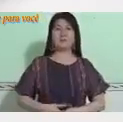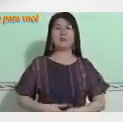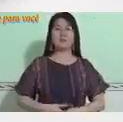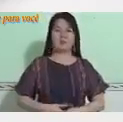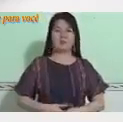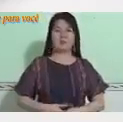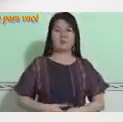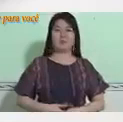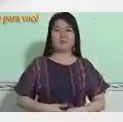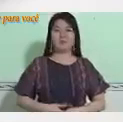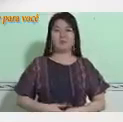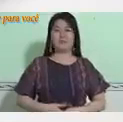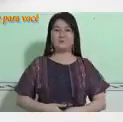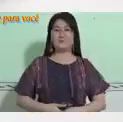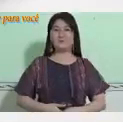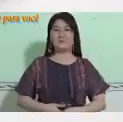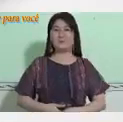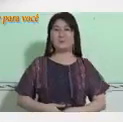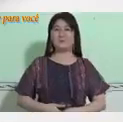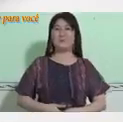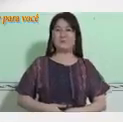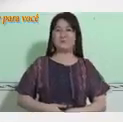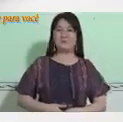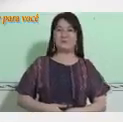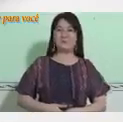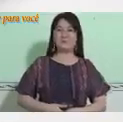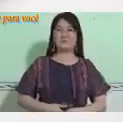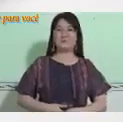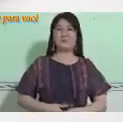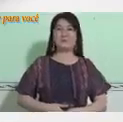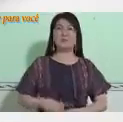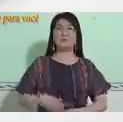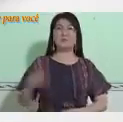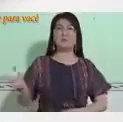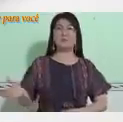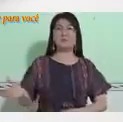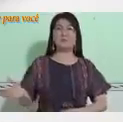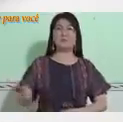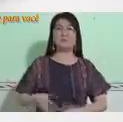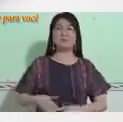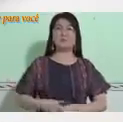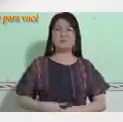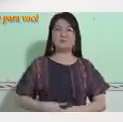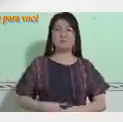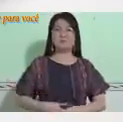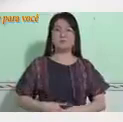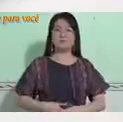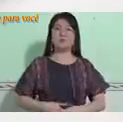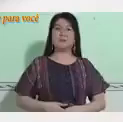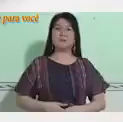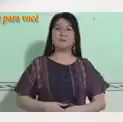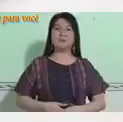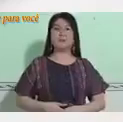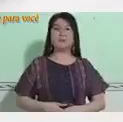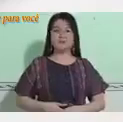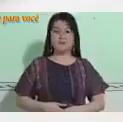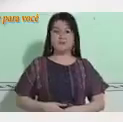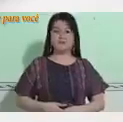o tamanho dos vasos sanguíneos, clareando a área dos olhos, colocar rodelas de bater até